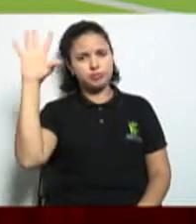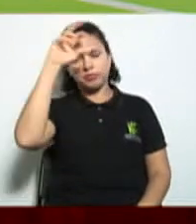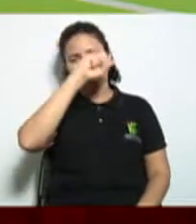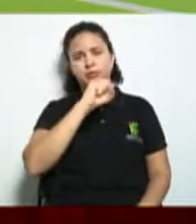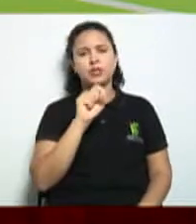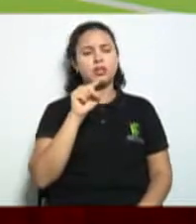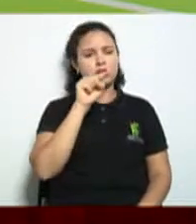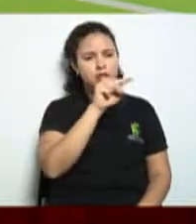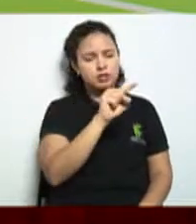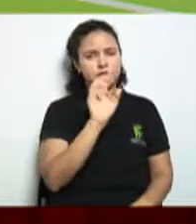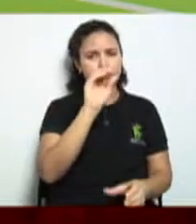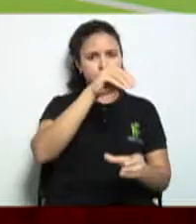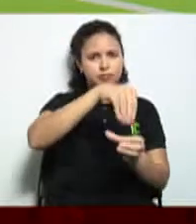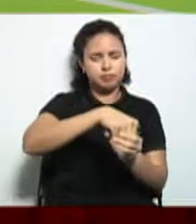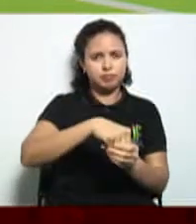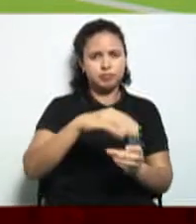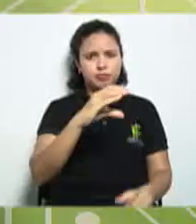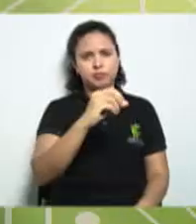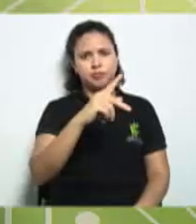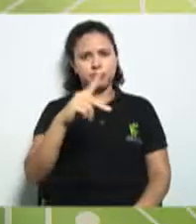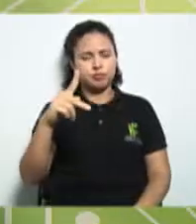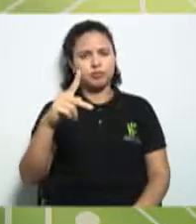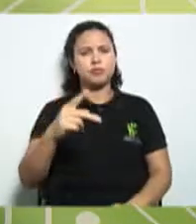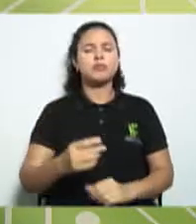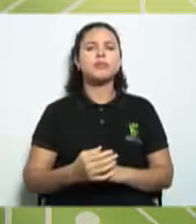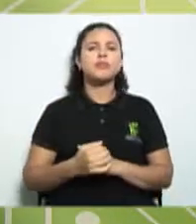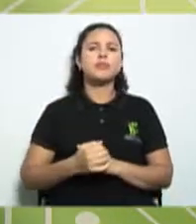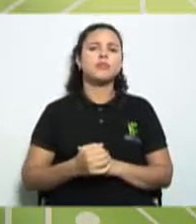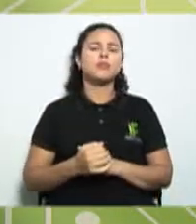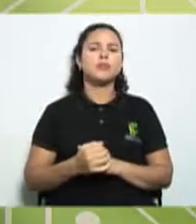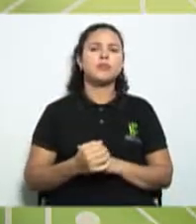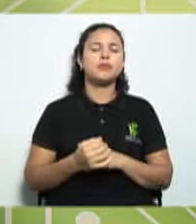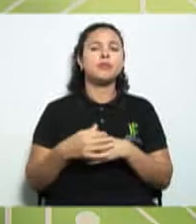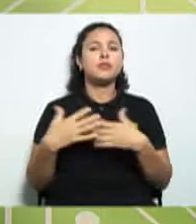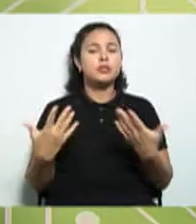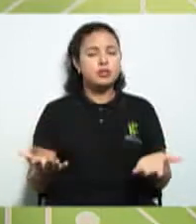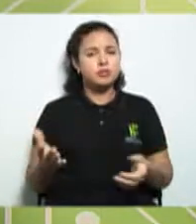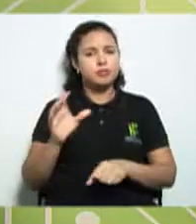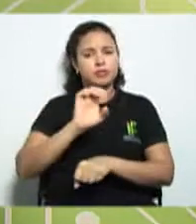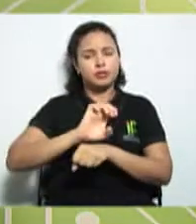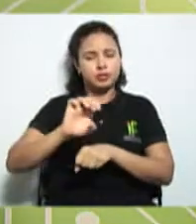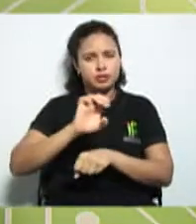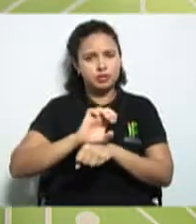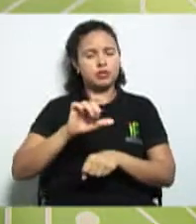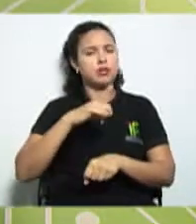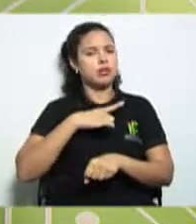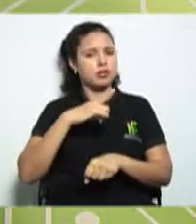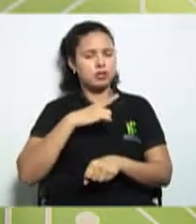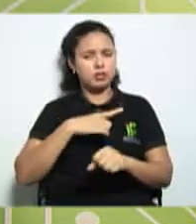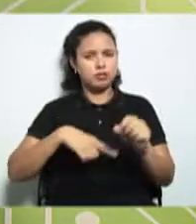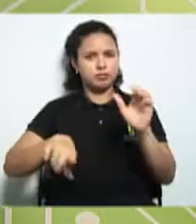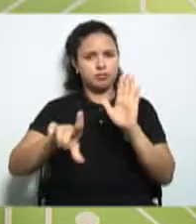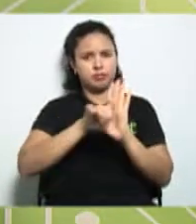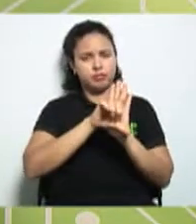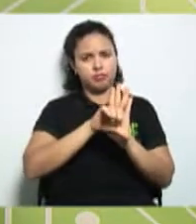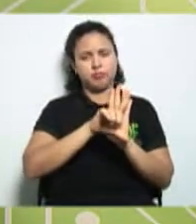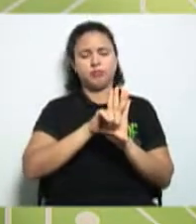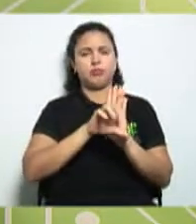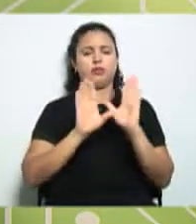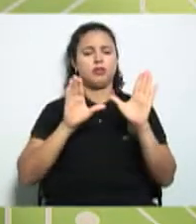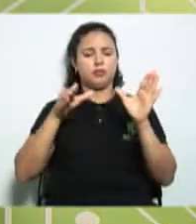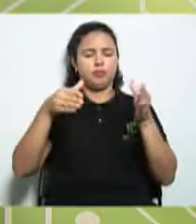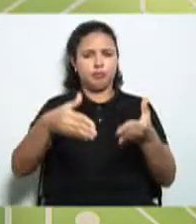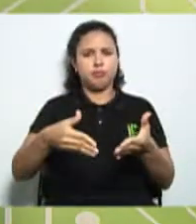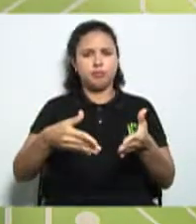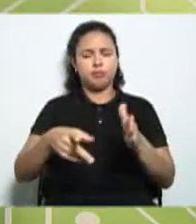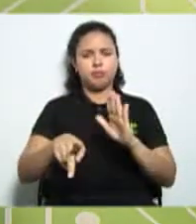lá na cooperativa. E para tratar do estágio, nós temos legislações específicas, que